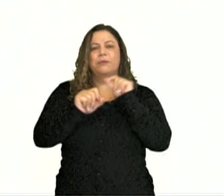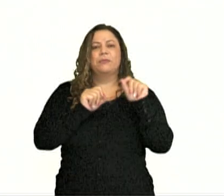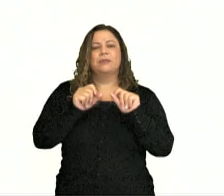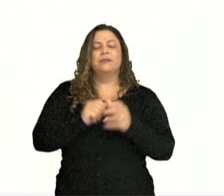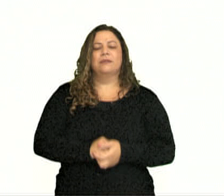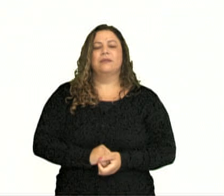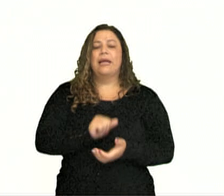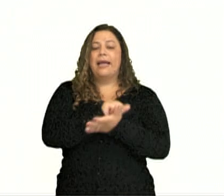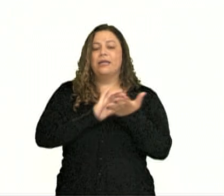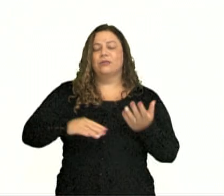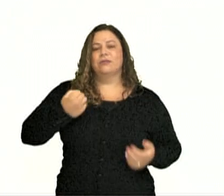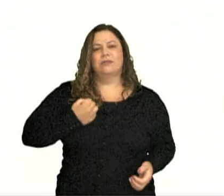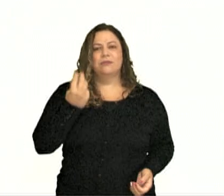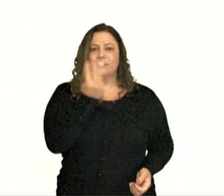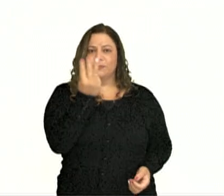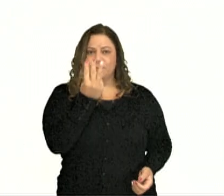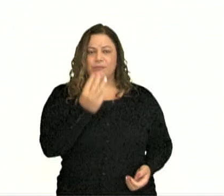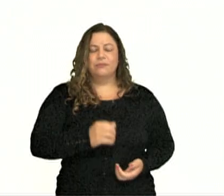Atividade 3.